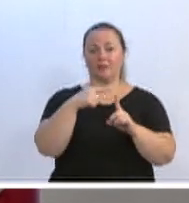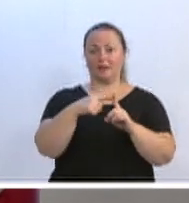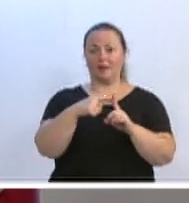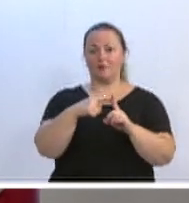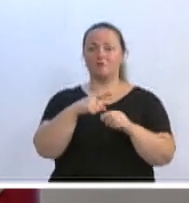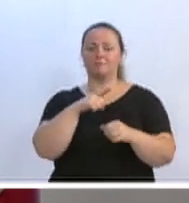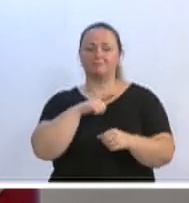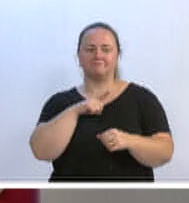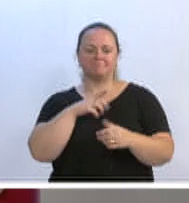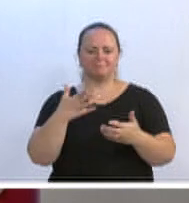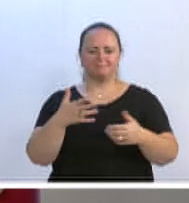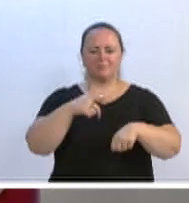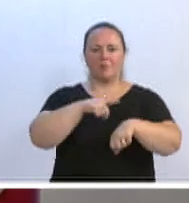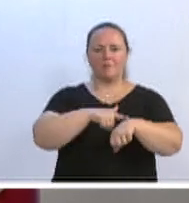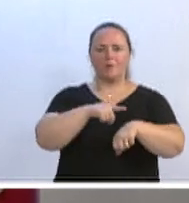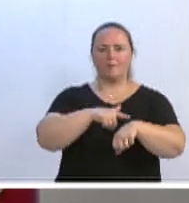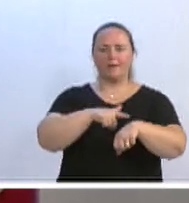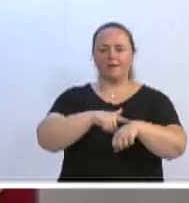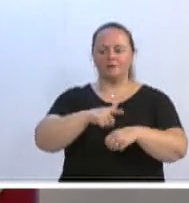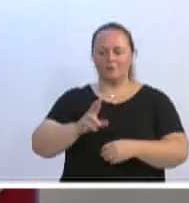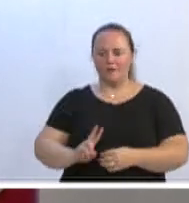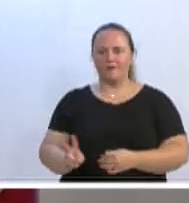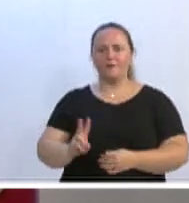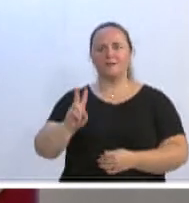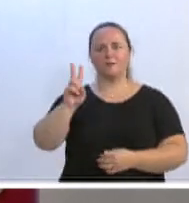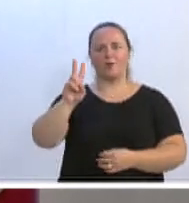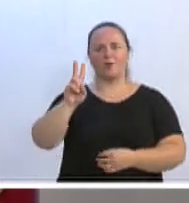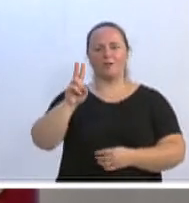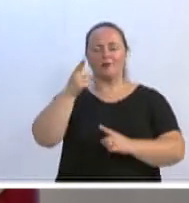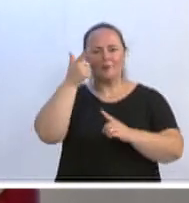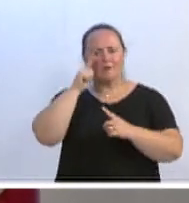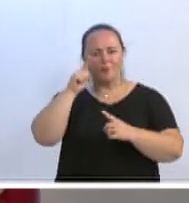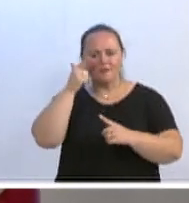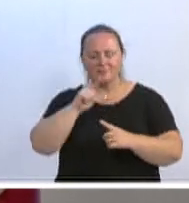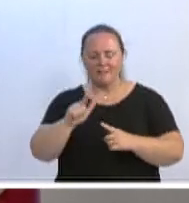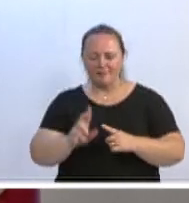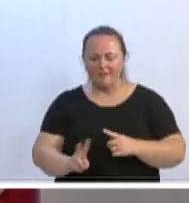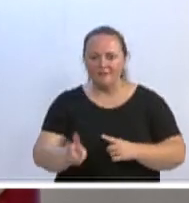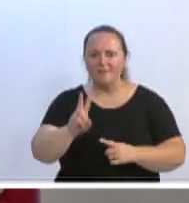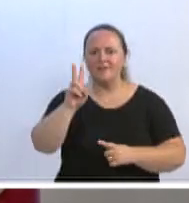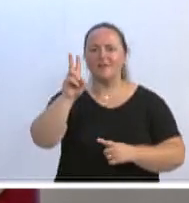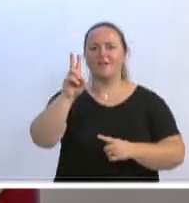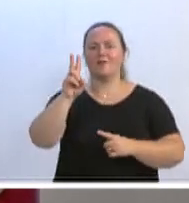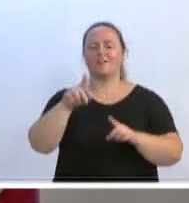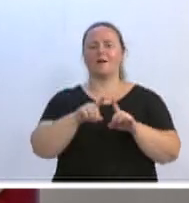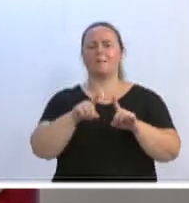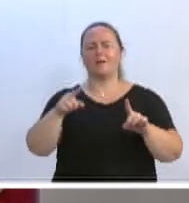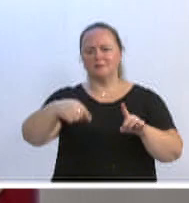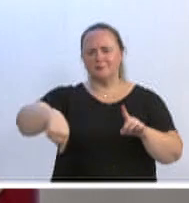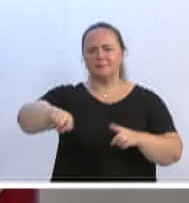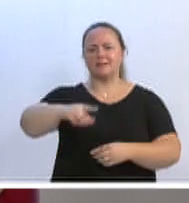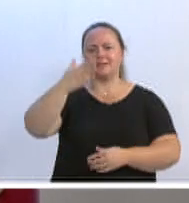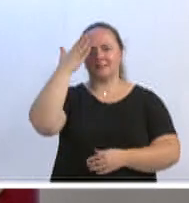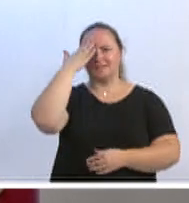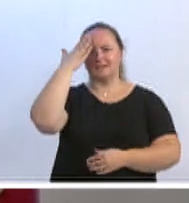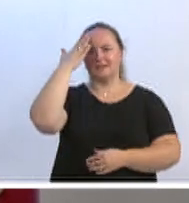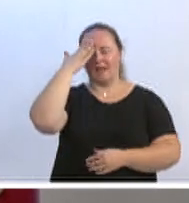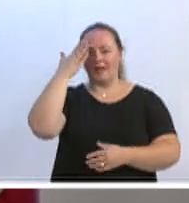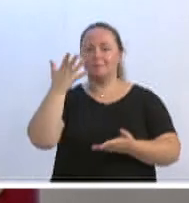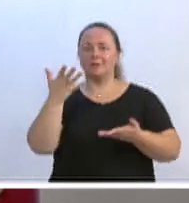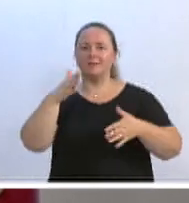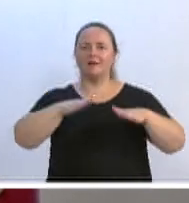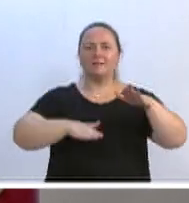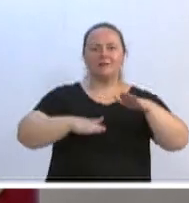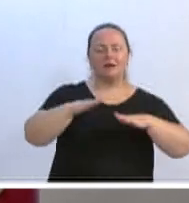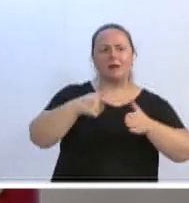né, de grandes vitórias. Nós caminhamos de vitórias, mas todos nós sabemos que nós também temos